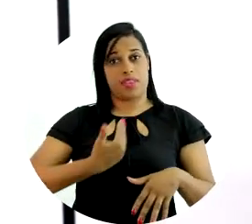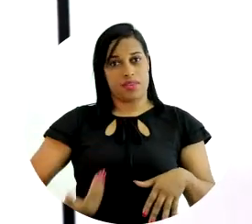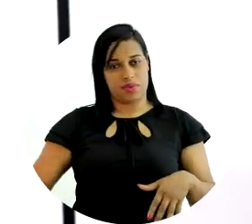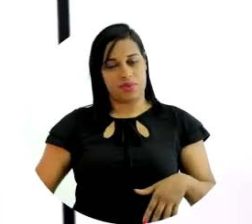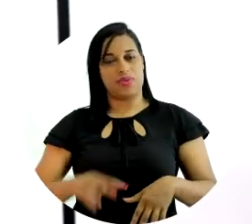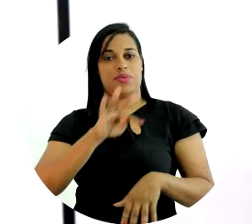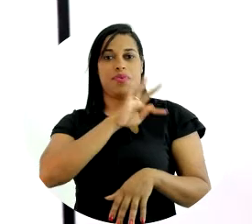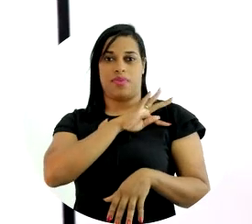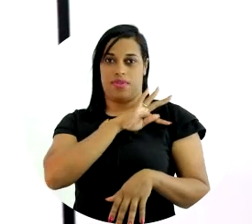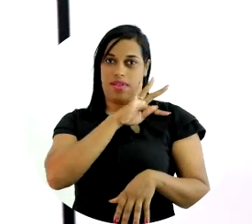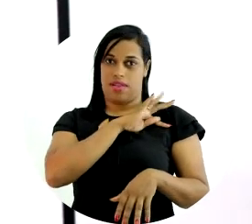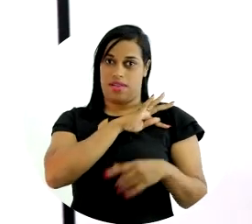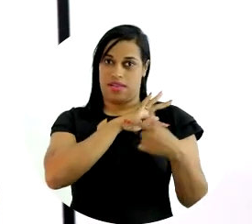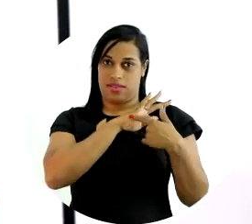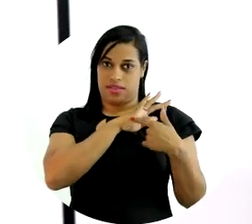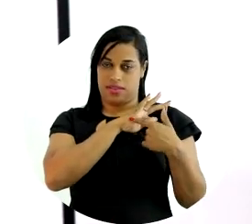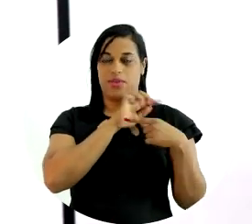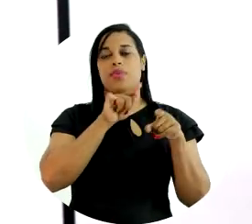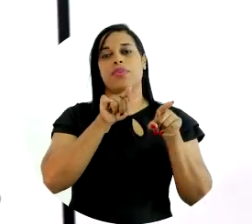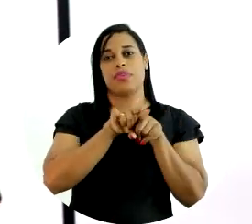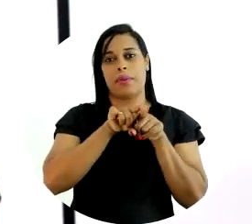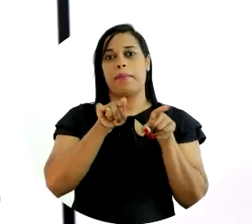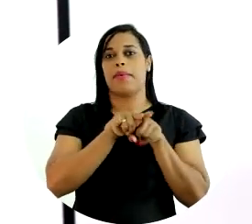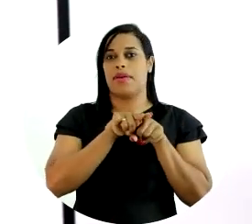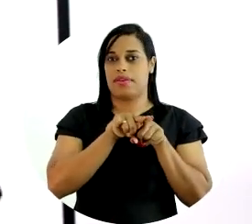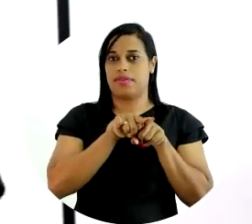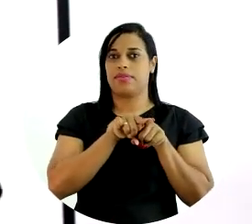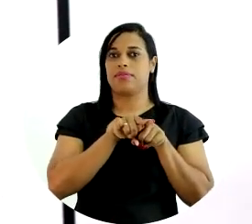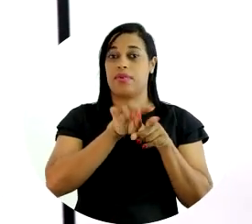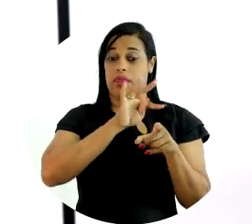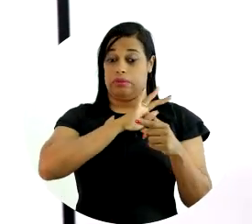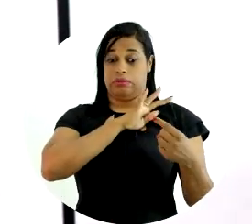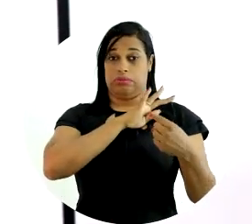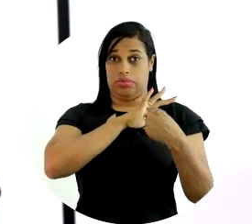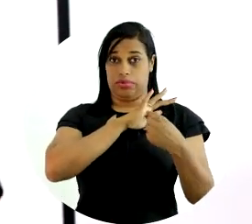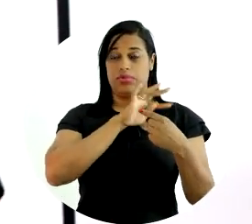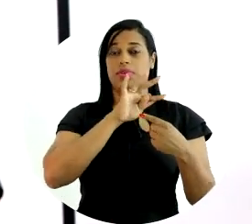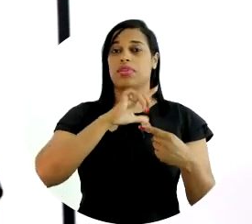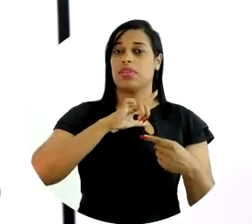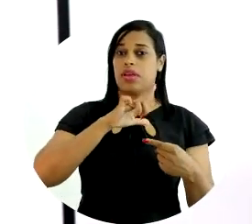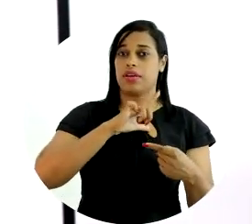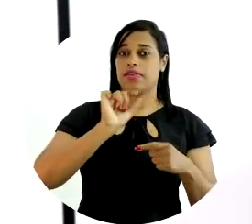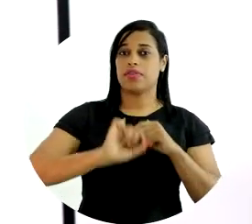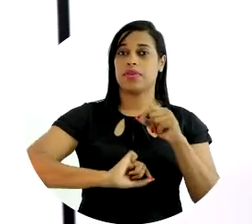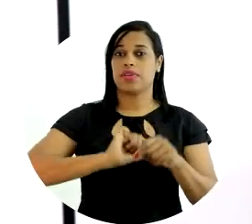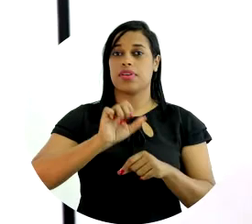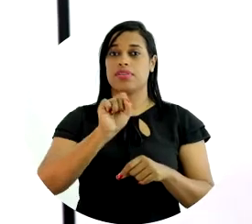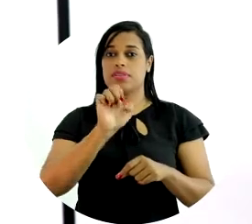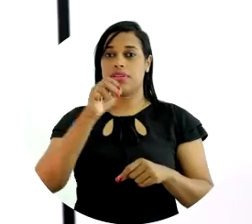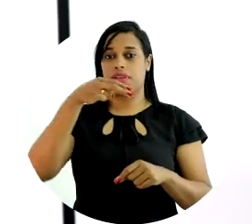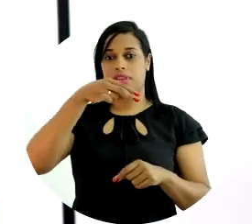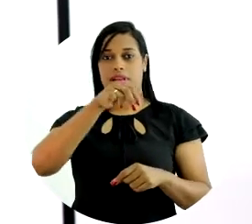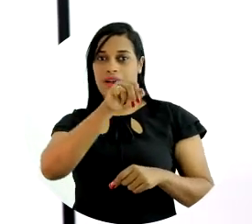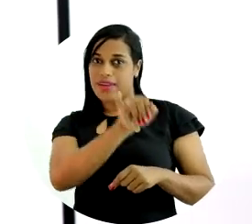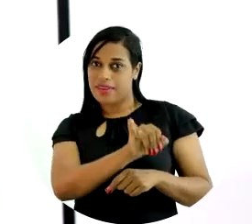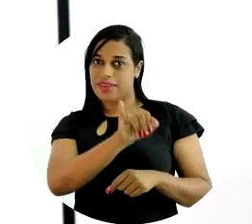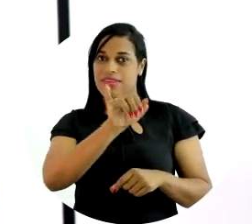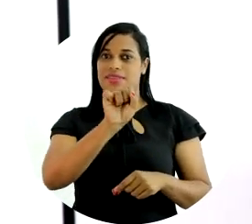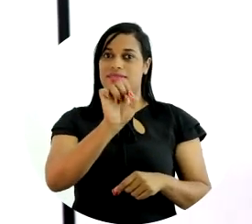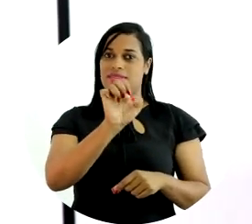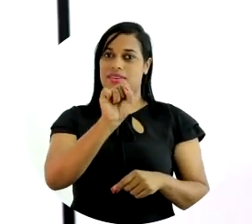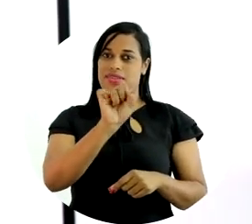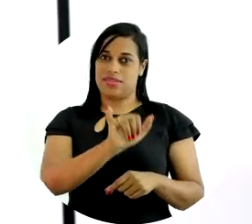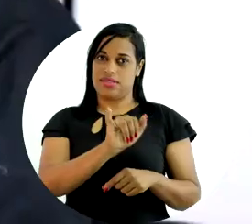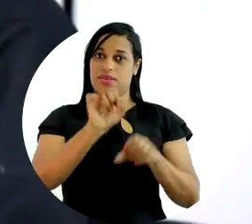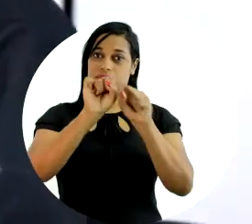gratuito o ensino técnico é quando era na época de getúlio vargas que foi que surgiu cenários e na estreia